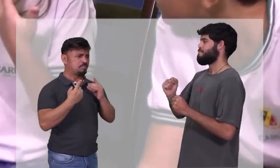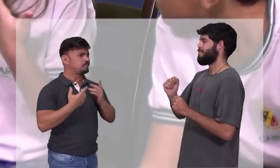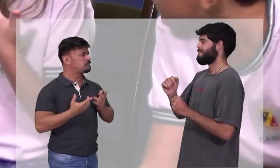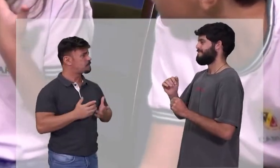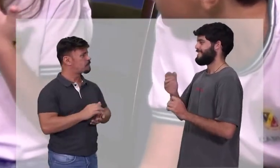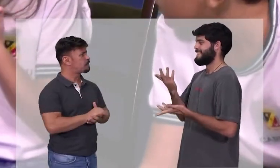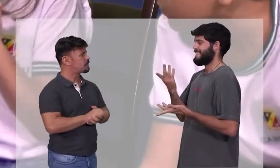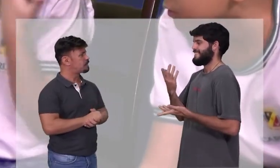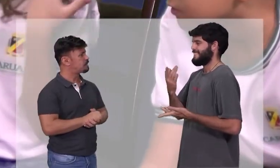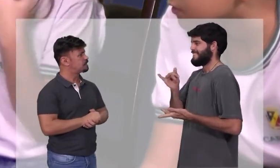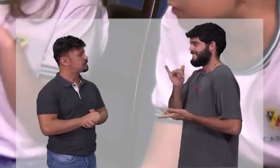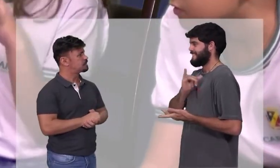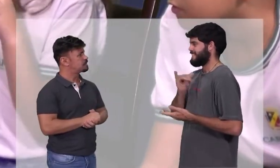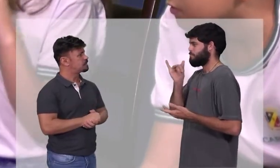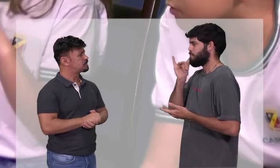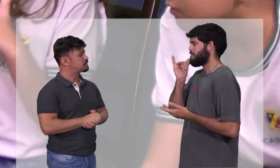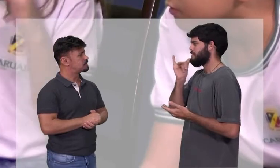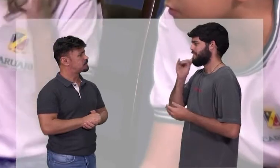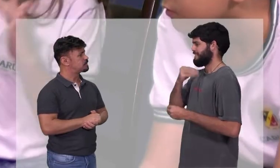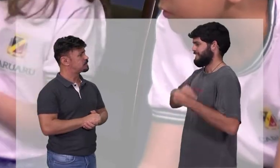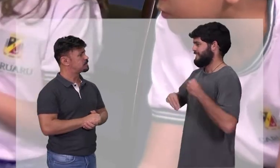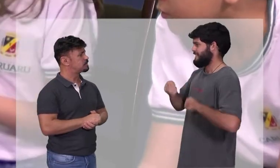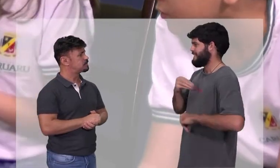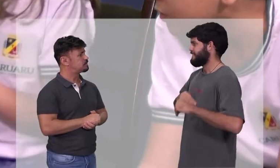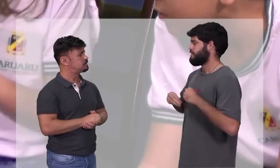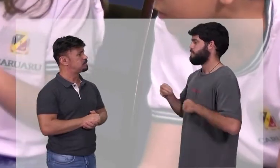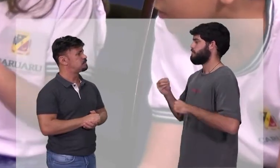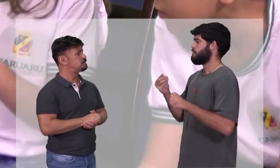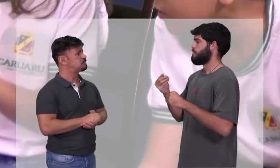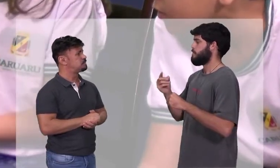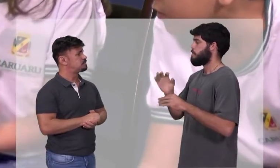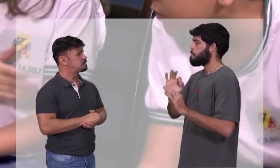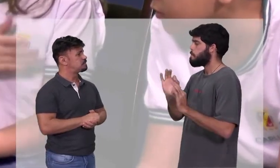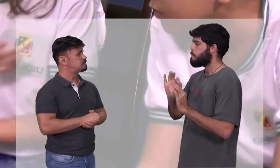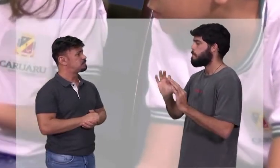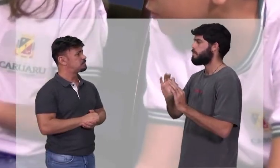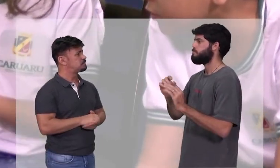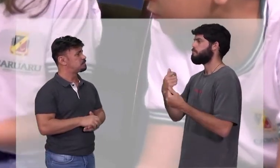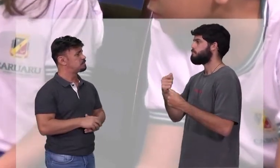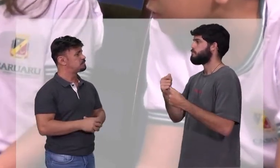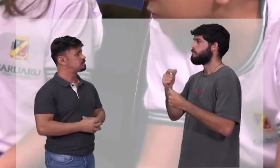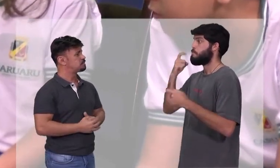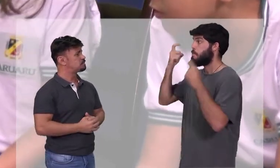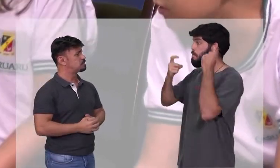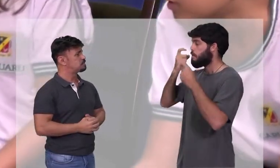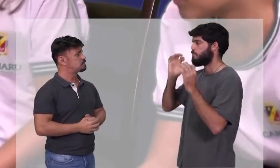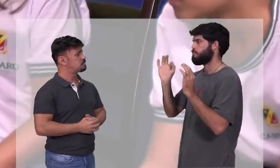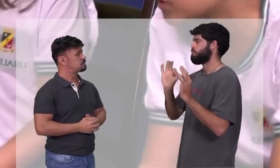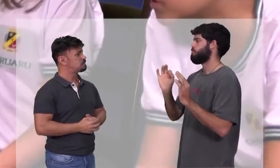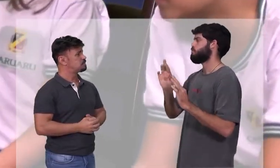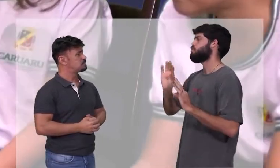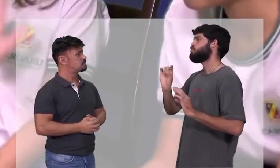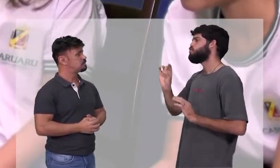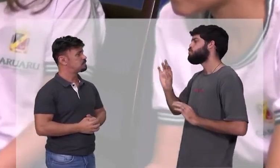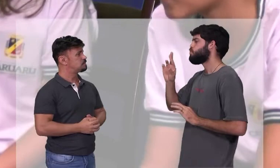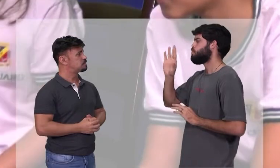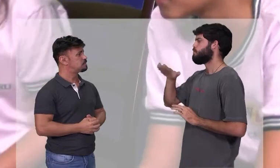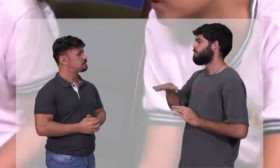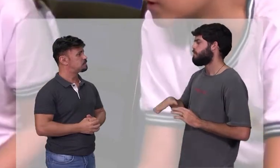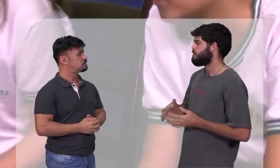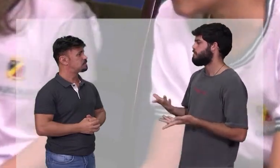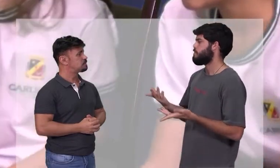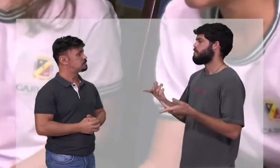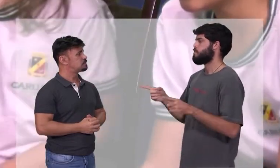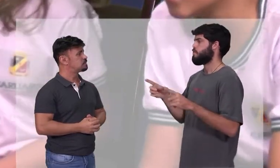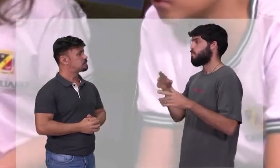ficando com depressão, ficando com aquela doença, sabe? Pesando. Mas não se preocupe, é só relaxar.